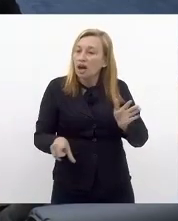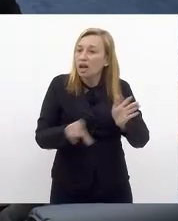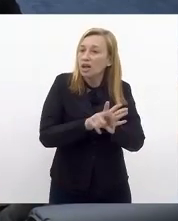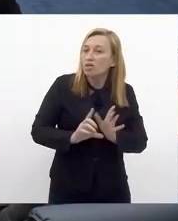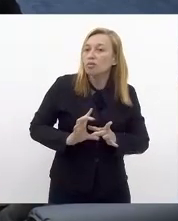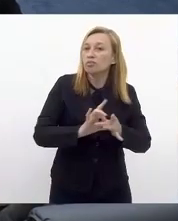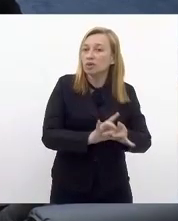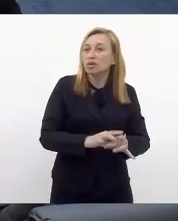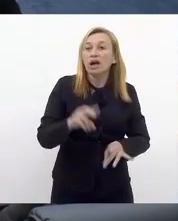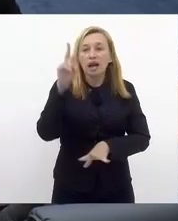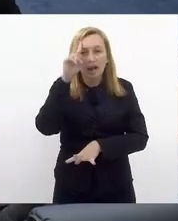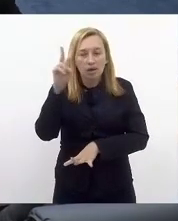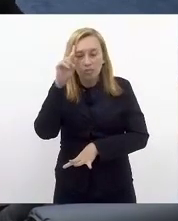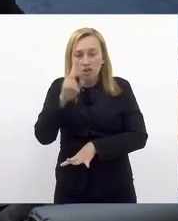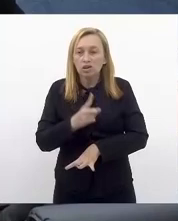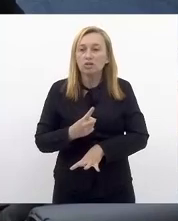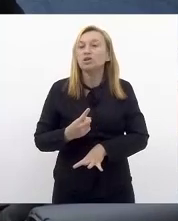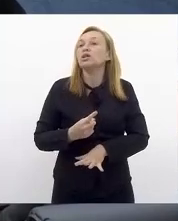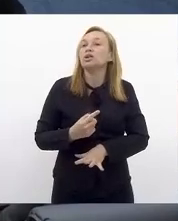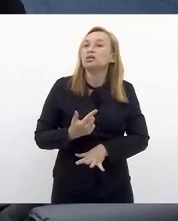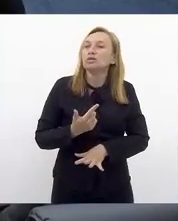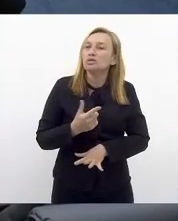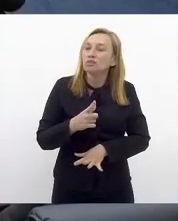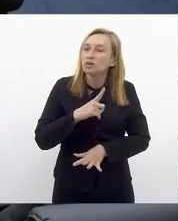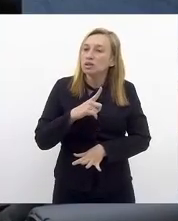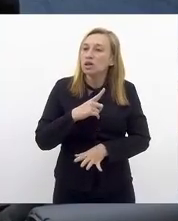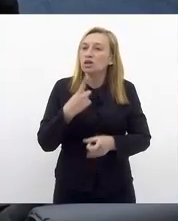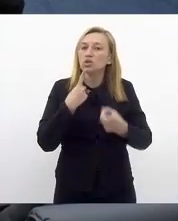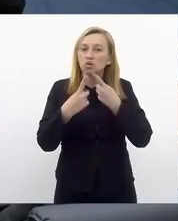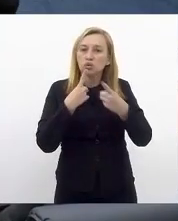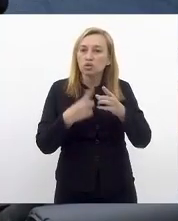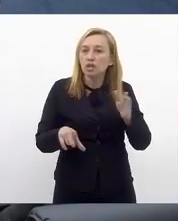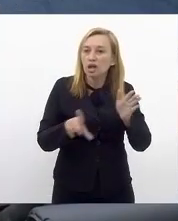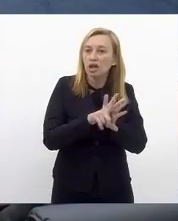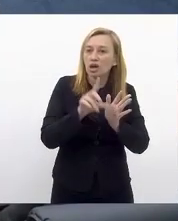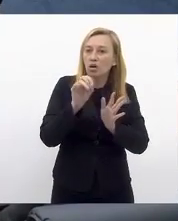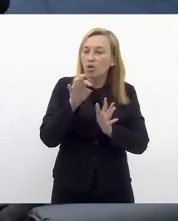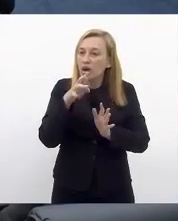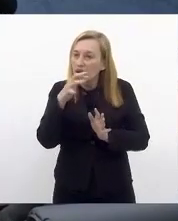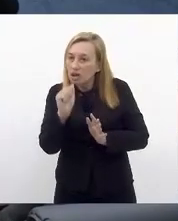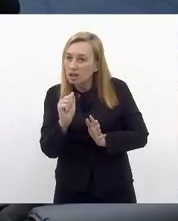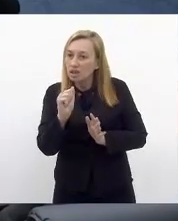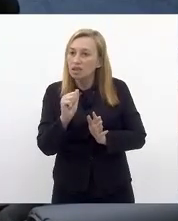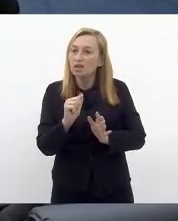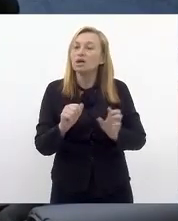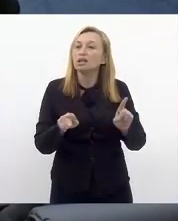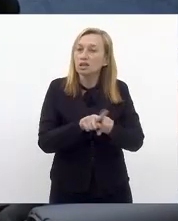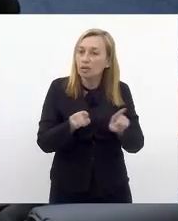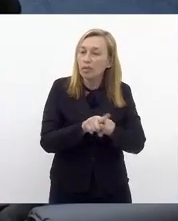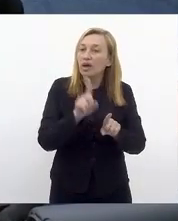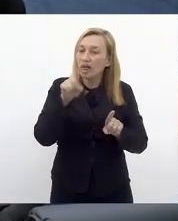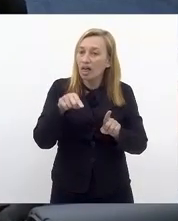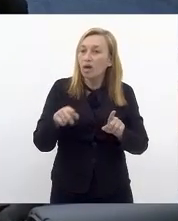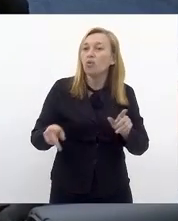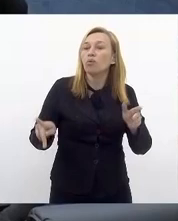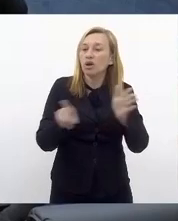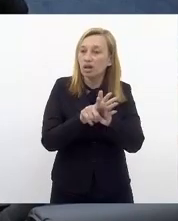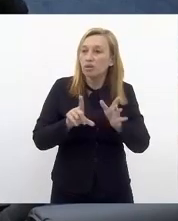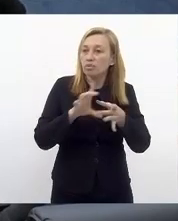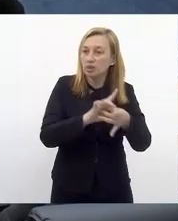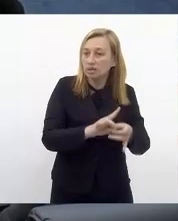complementar Lembrando que nós vamos ter aí também a discussão da Lei Orgânica da peça erj aqui também é uma lei complementar